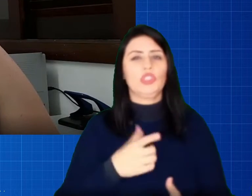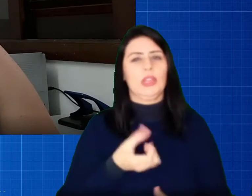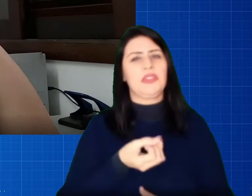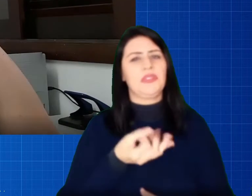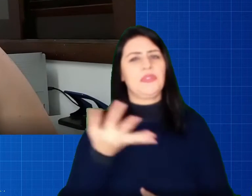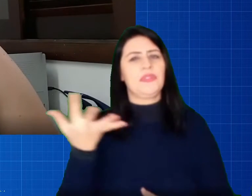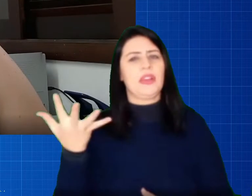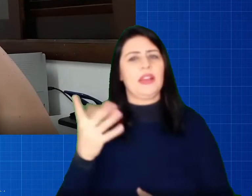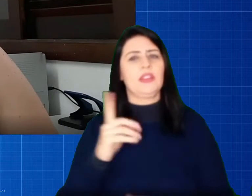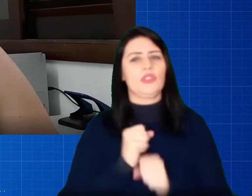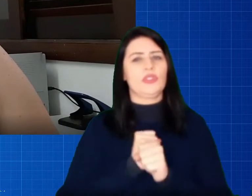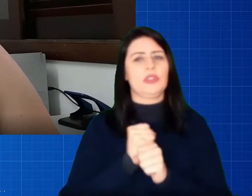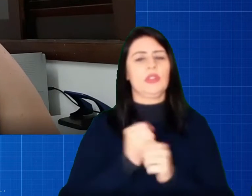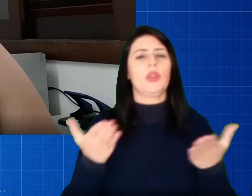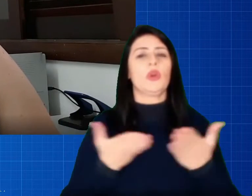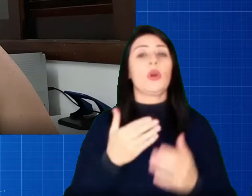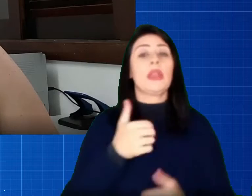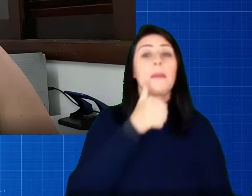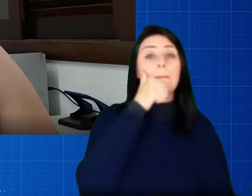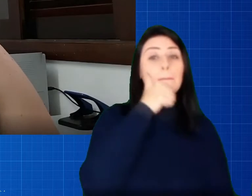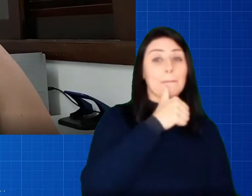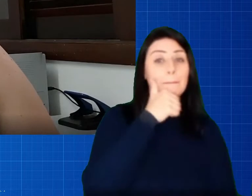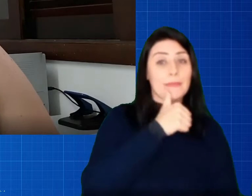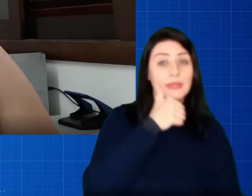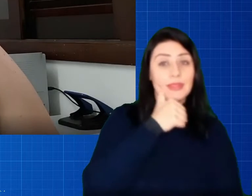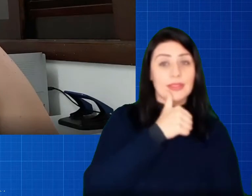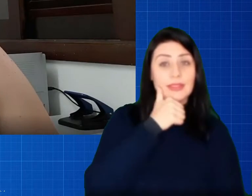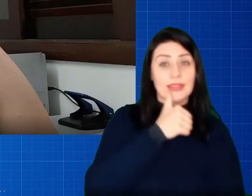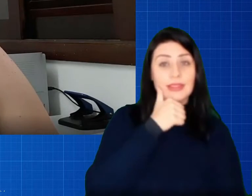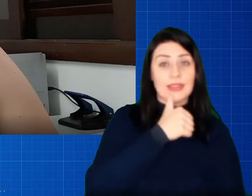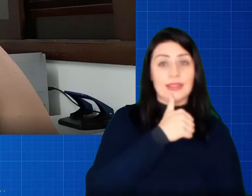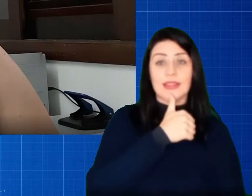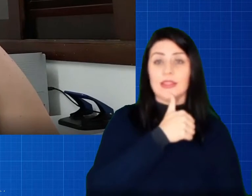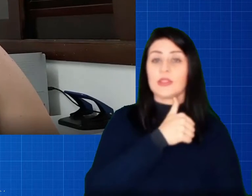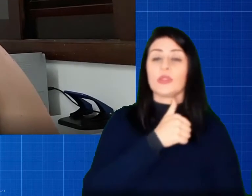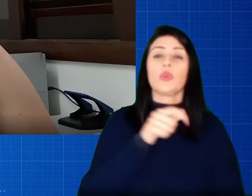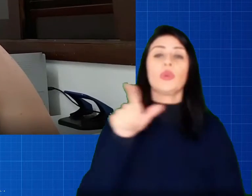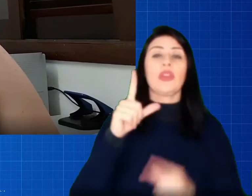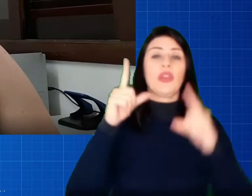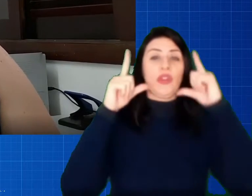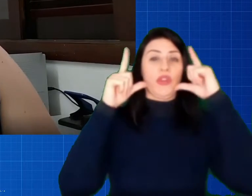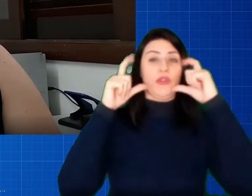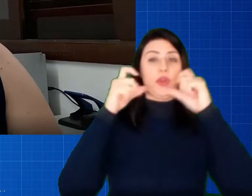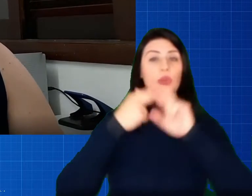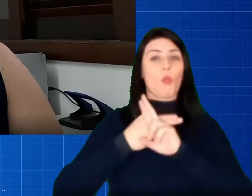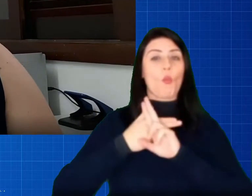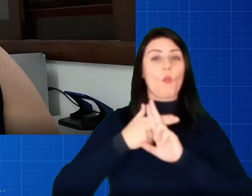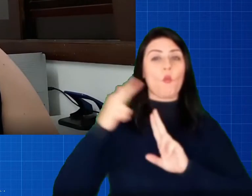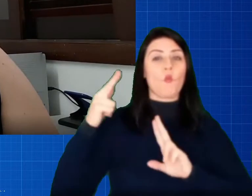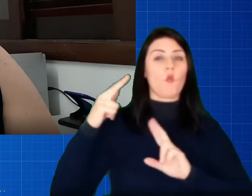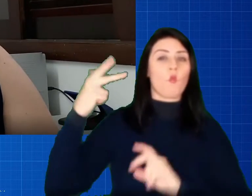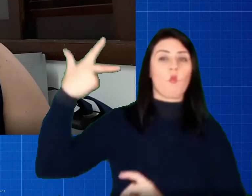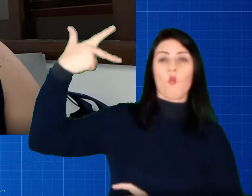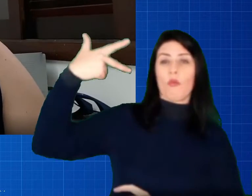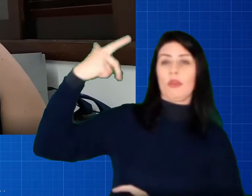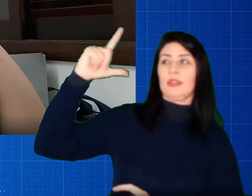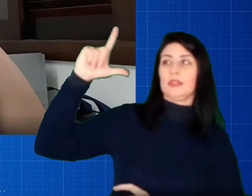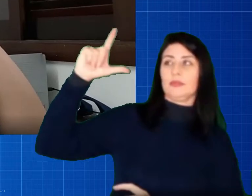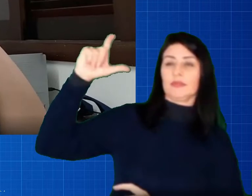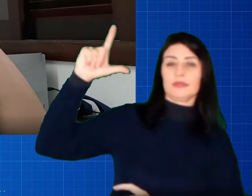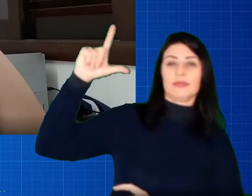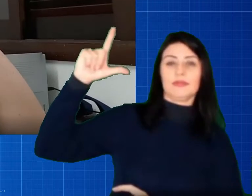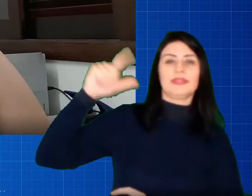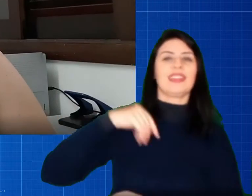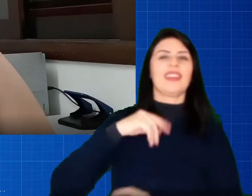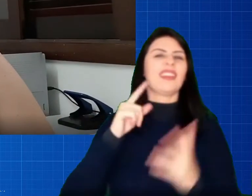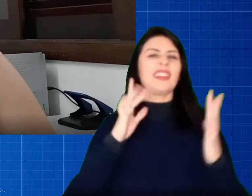tivemos alguns casos esse ano, né? De meninas que mandaram nudes pro amigo, lá pro